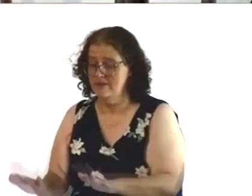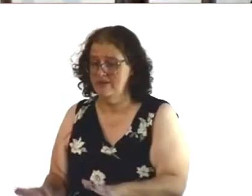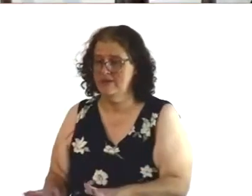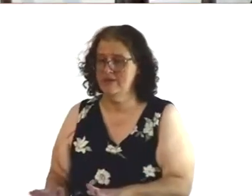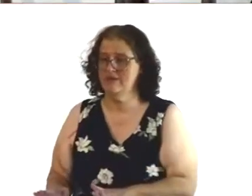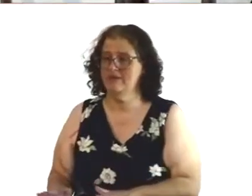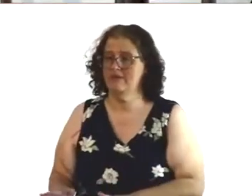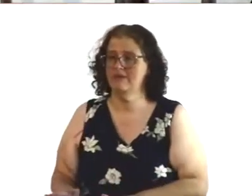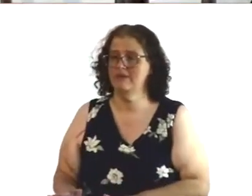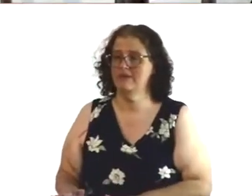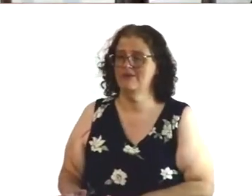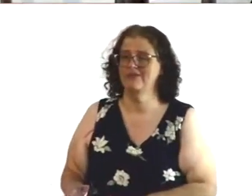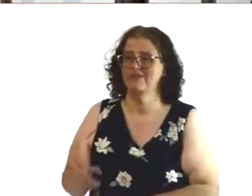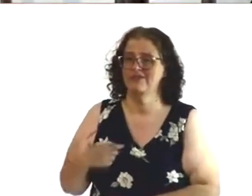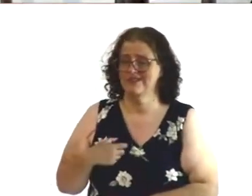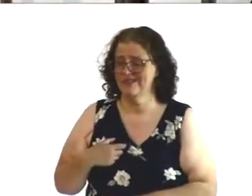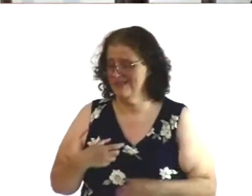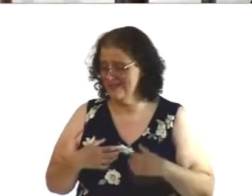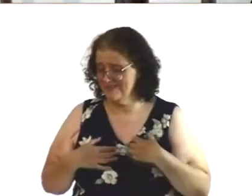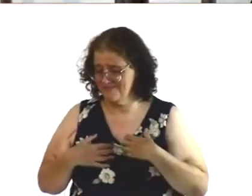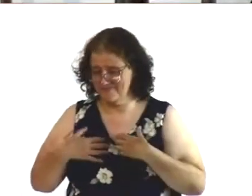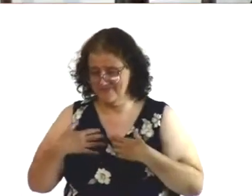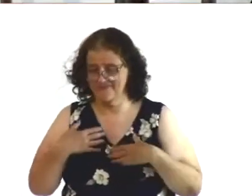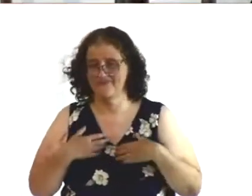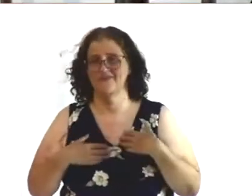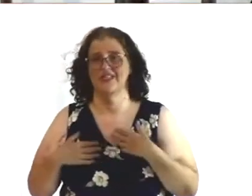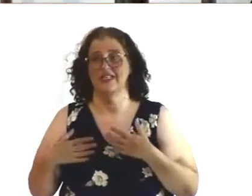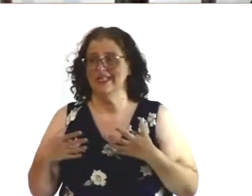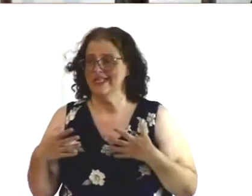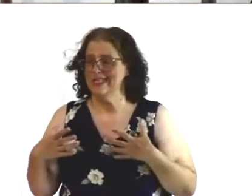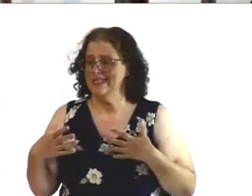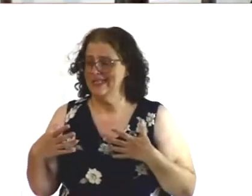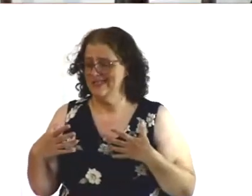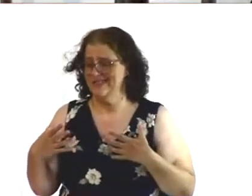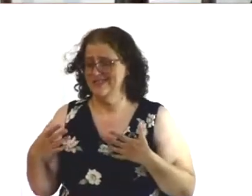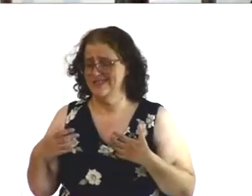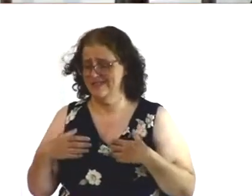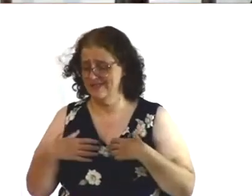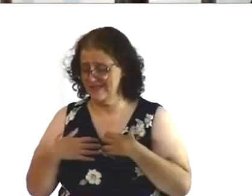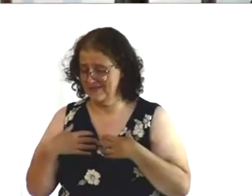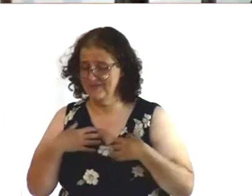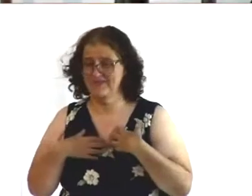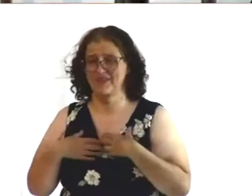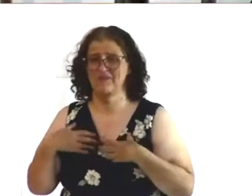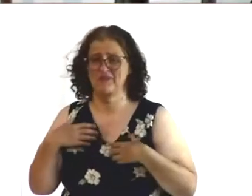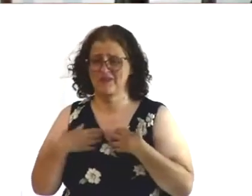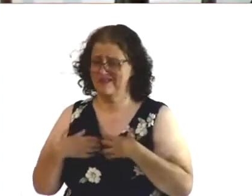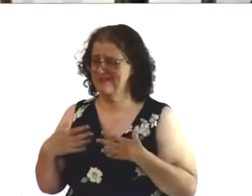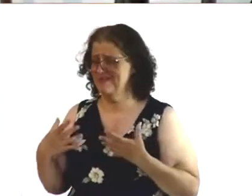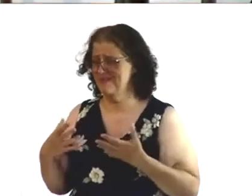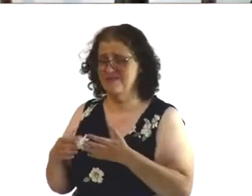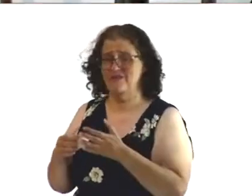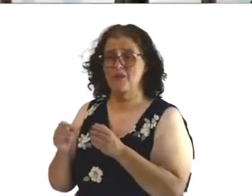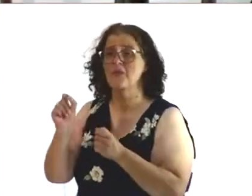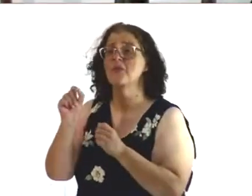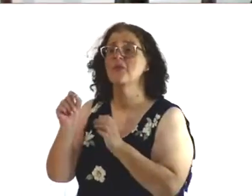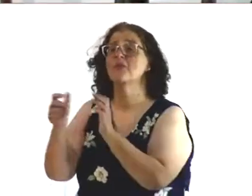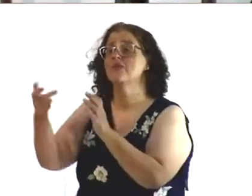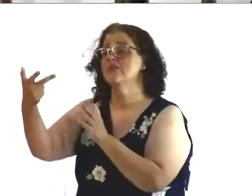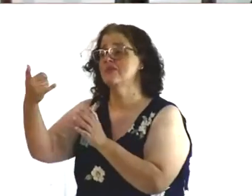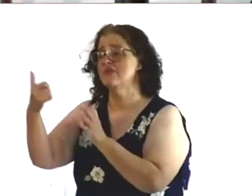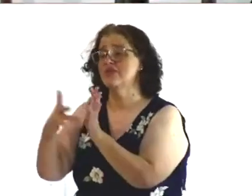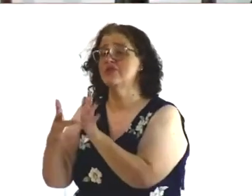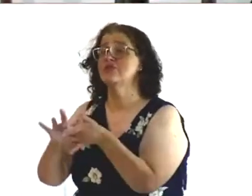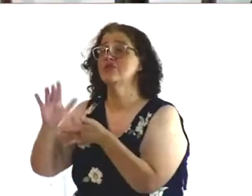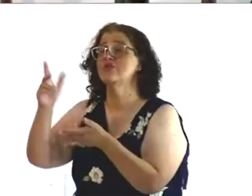muito incomodado, na verdade, com as palavras de Jesus, e quer mudar a palavra de Jesus.